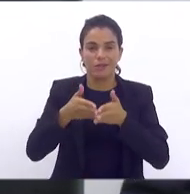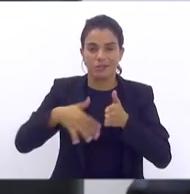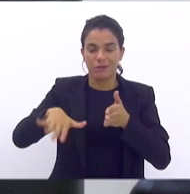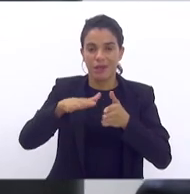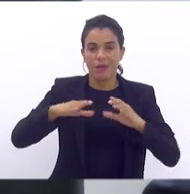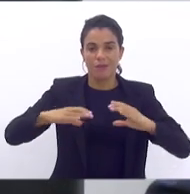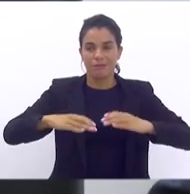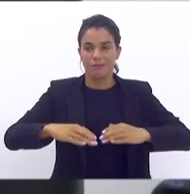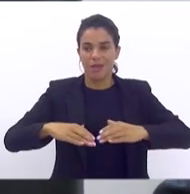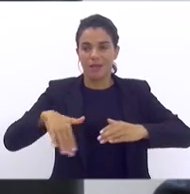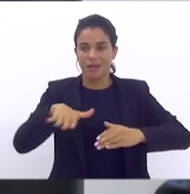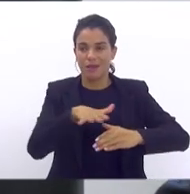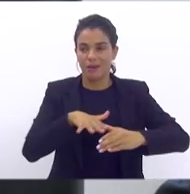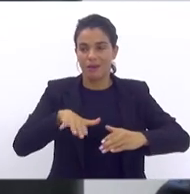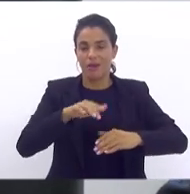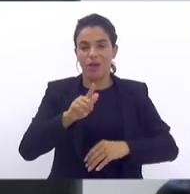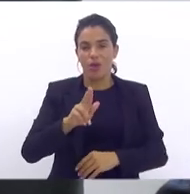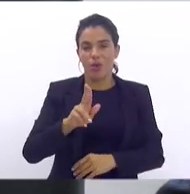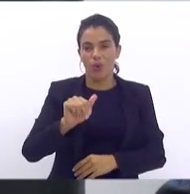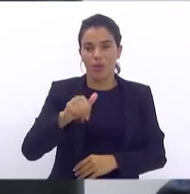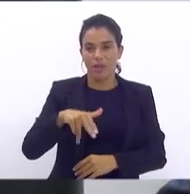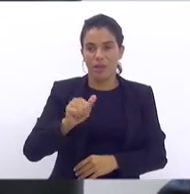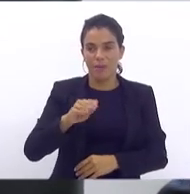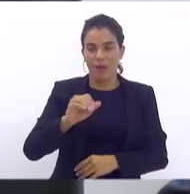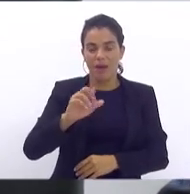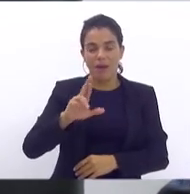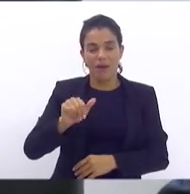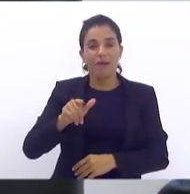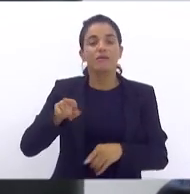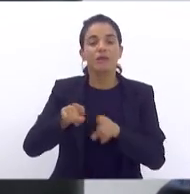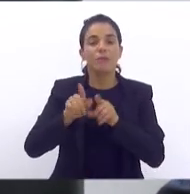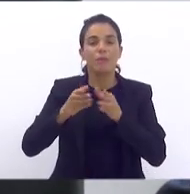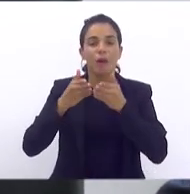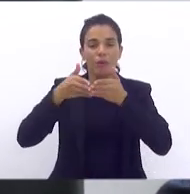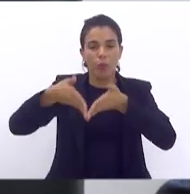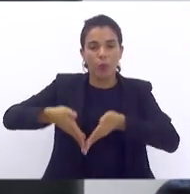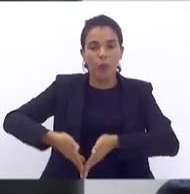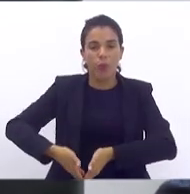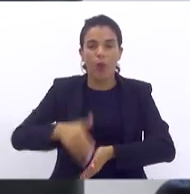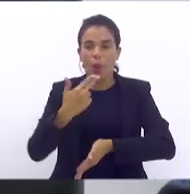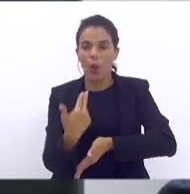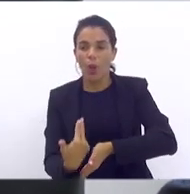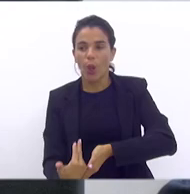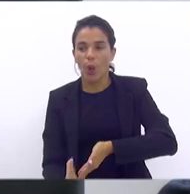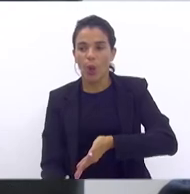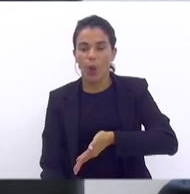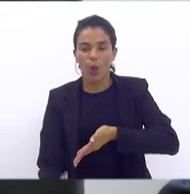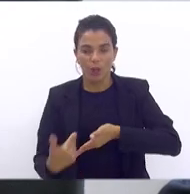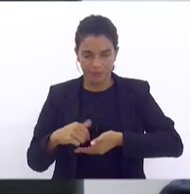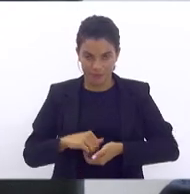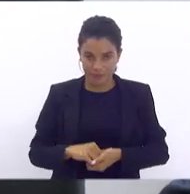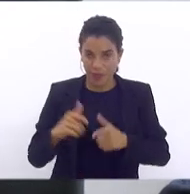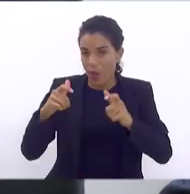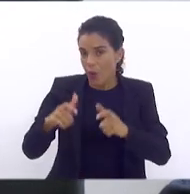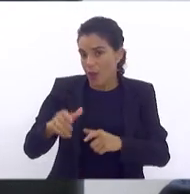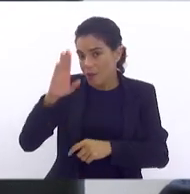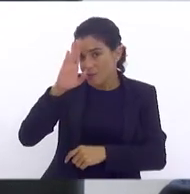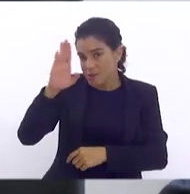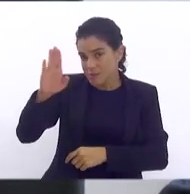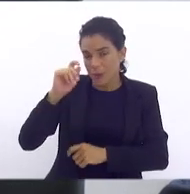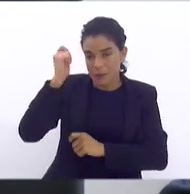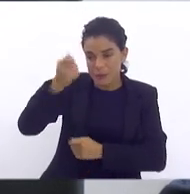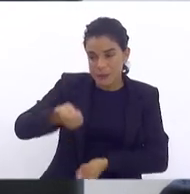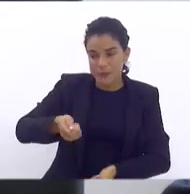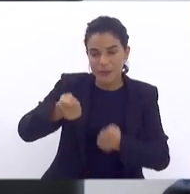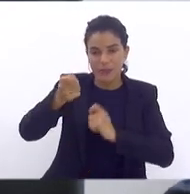Guanabara. Também há muitas embarcações afundeadas no canal São Lourenço, que é o principal via de acesso ao terminal pesqueiro de Niterói, que atinge diretamente a